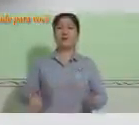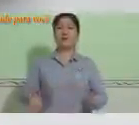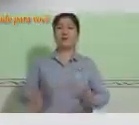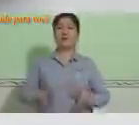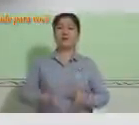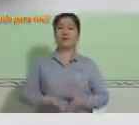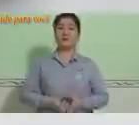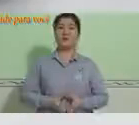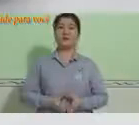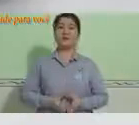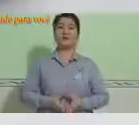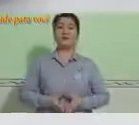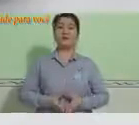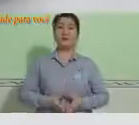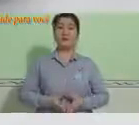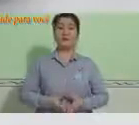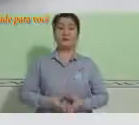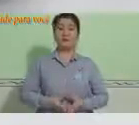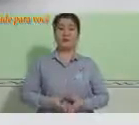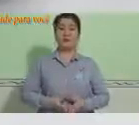e vírgula